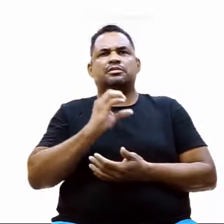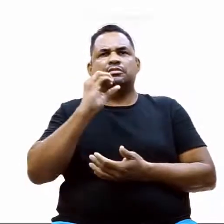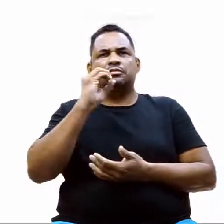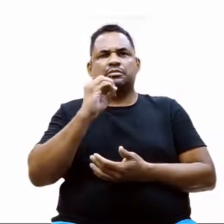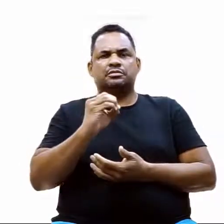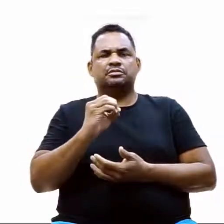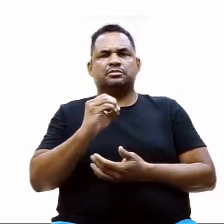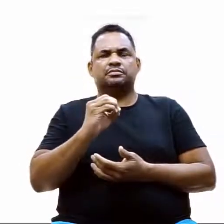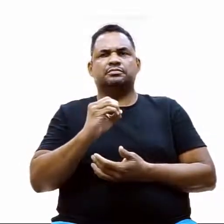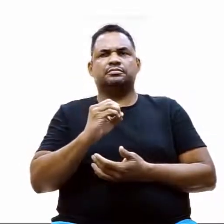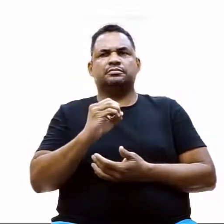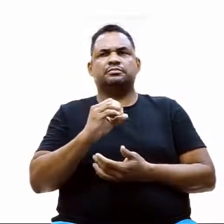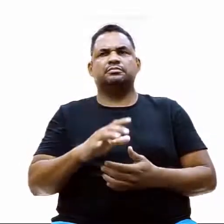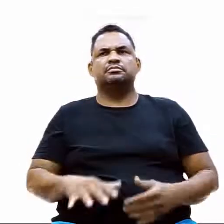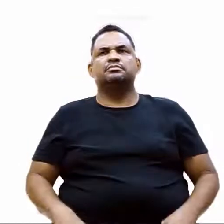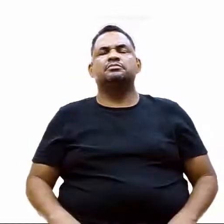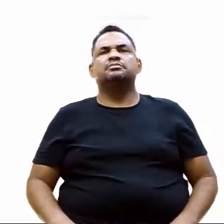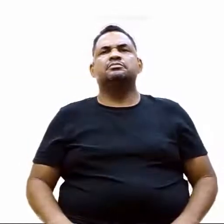oxigênio.